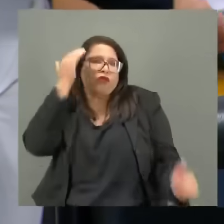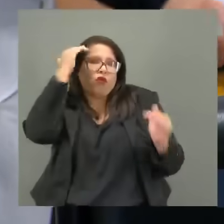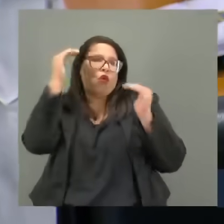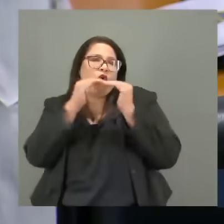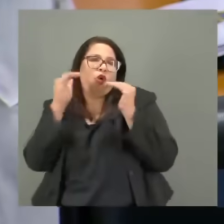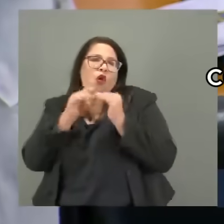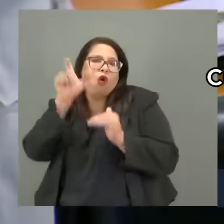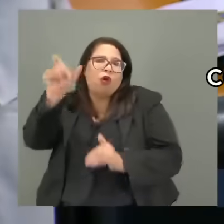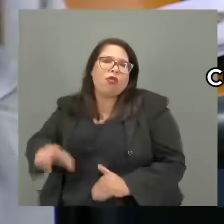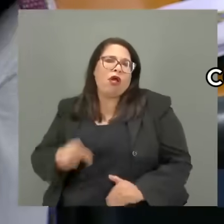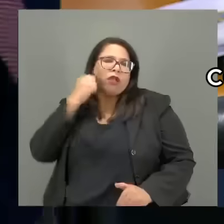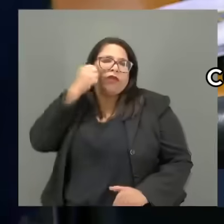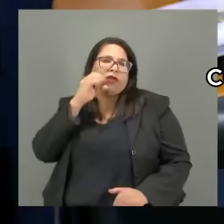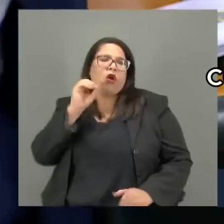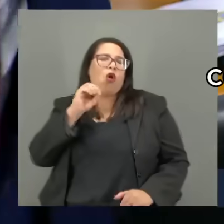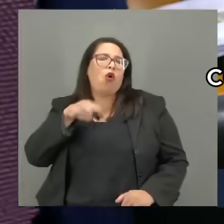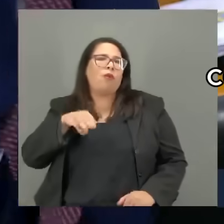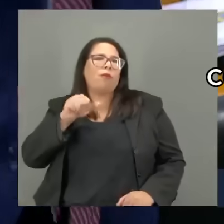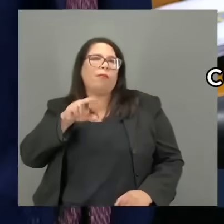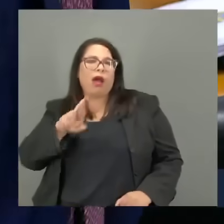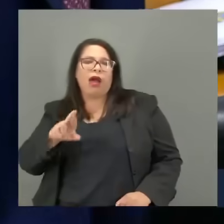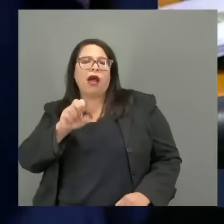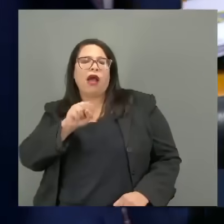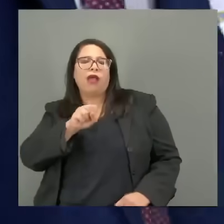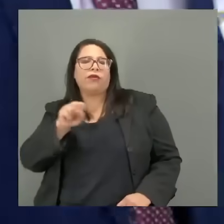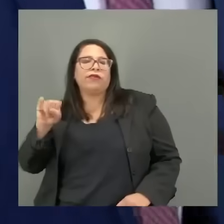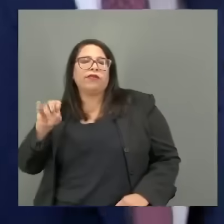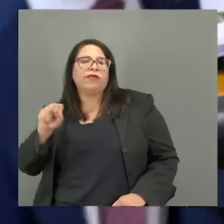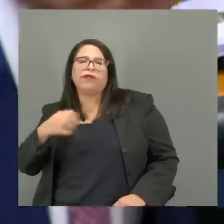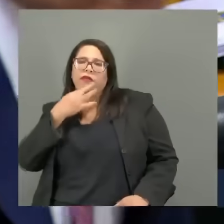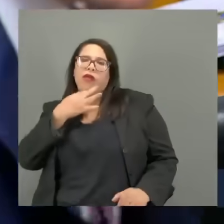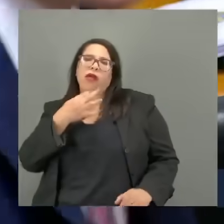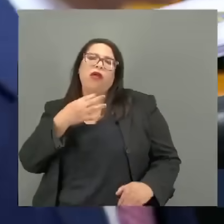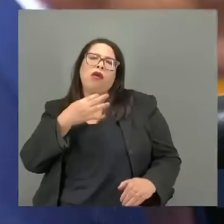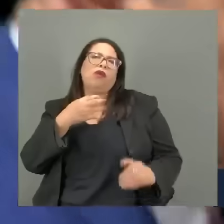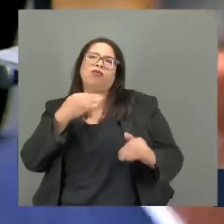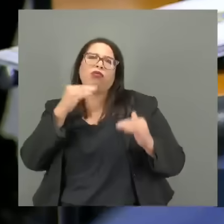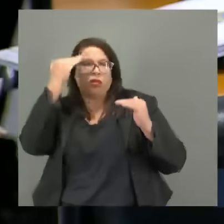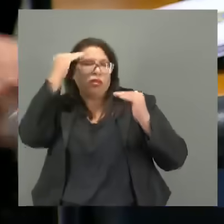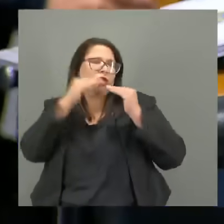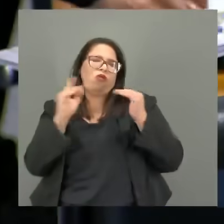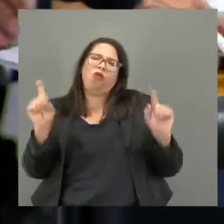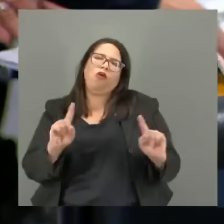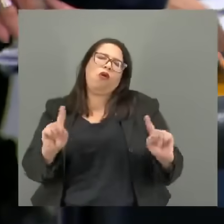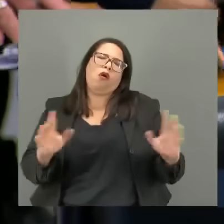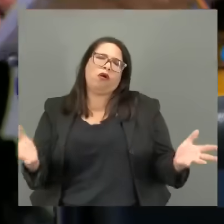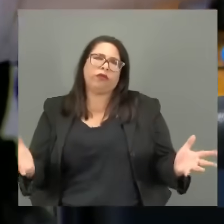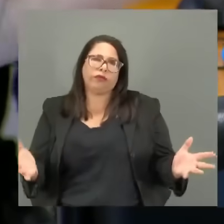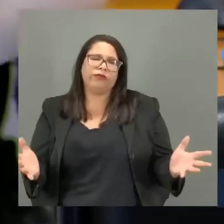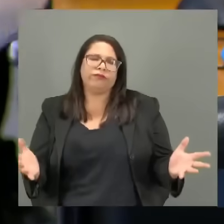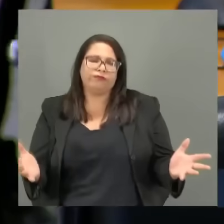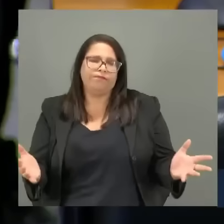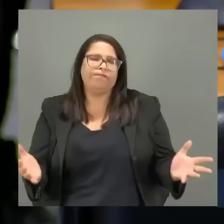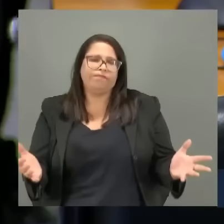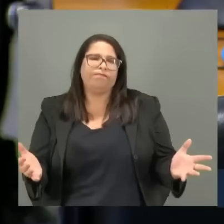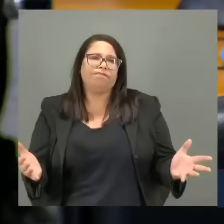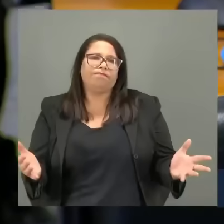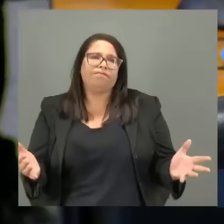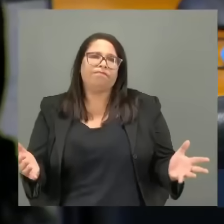senador Omar Aziz, com a presidência dele em outra comissão que precisa de imparcialidade. Eu gostaria